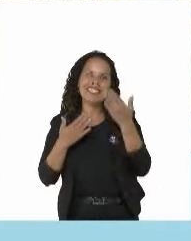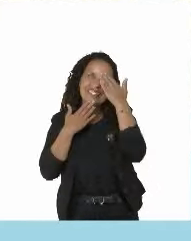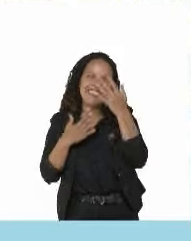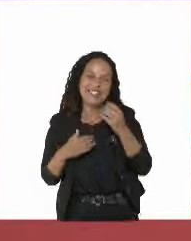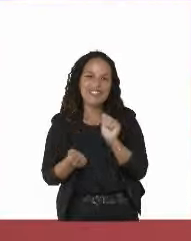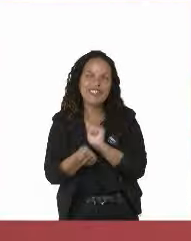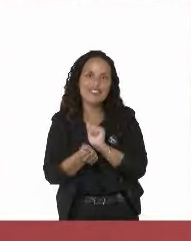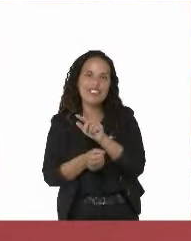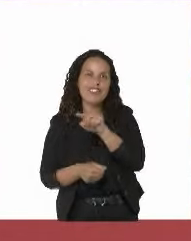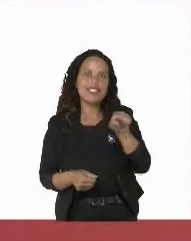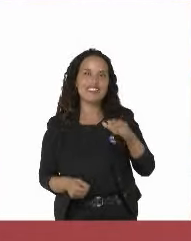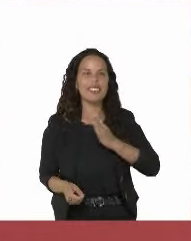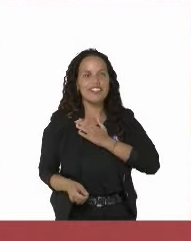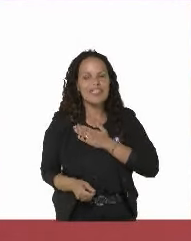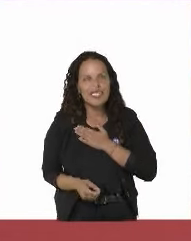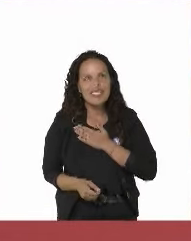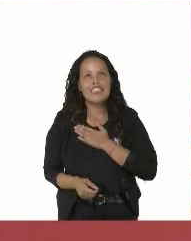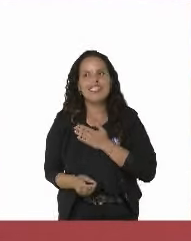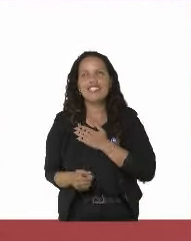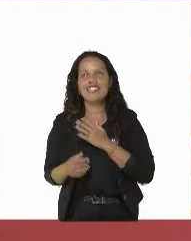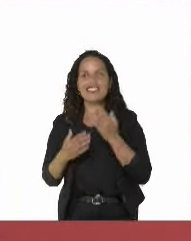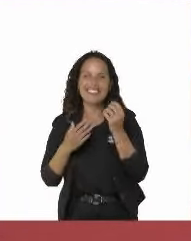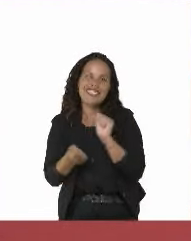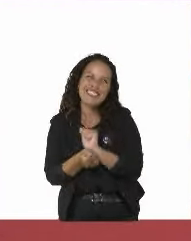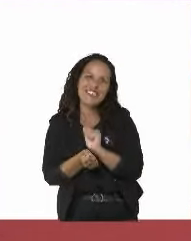gente. Tive que correr um pouquinho.